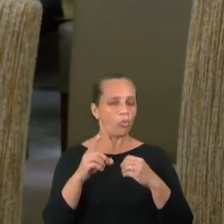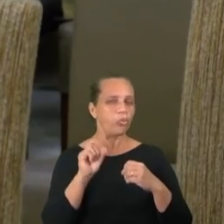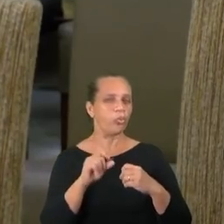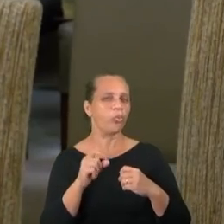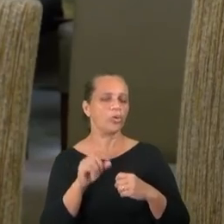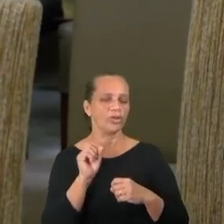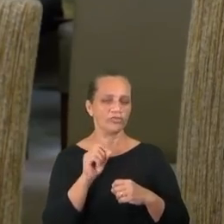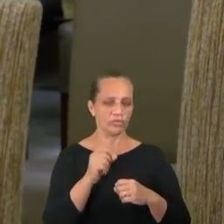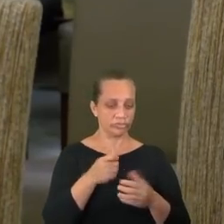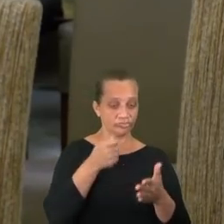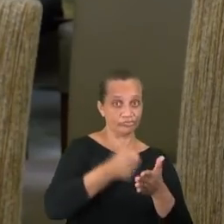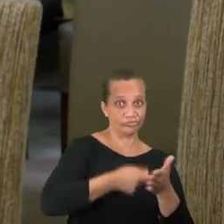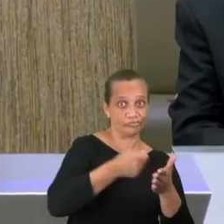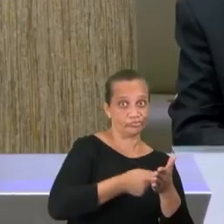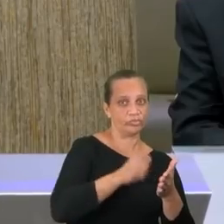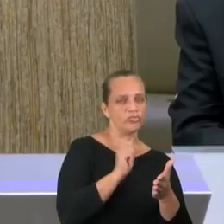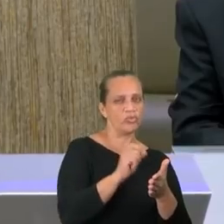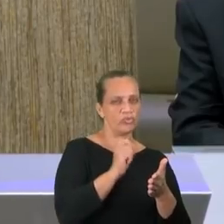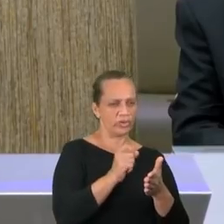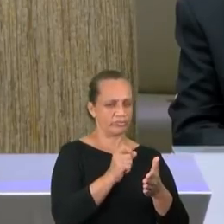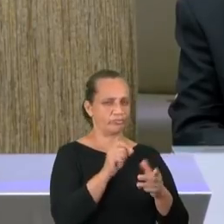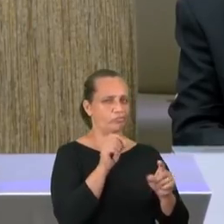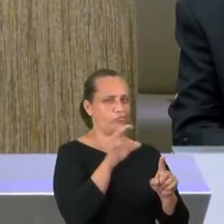foi tentar